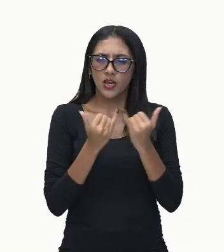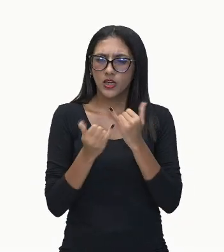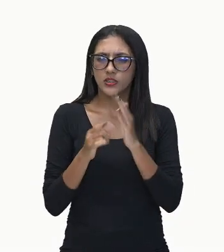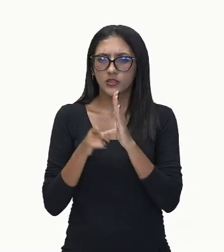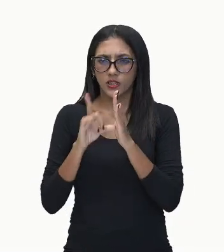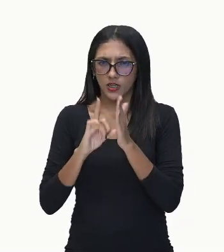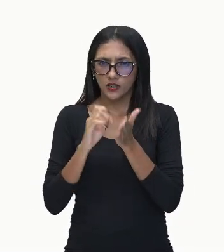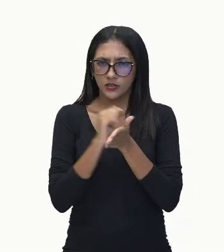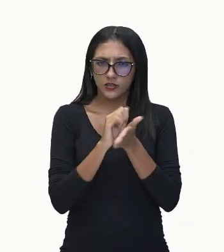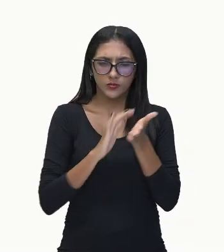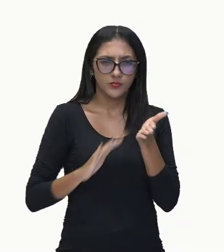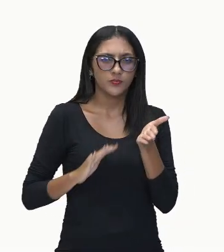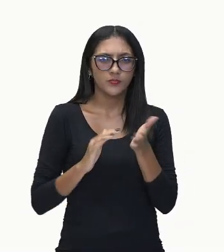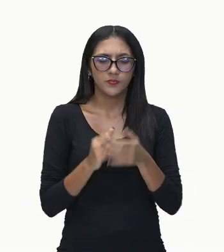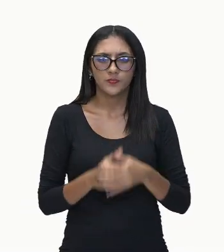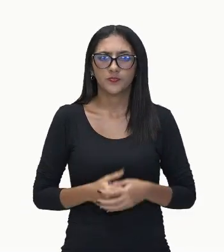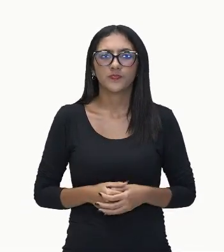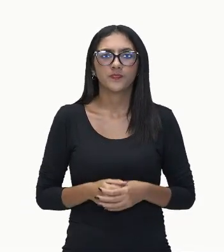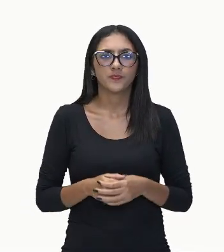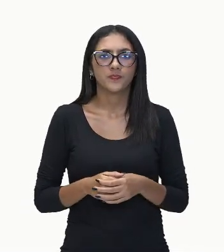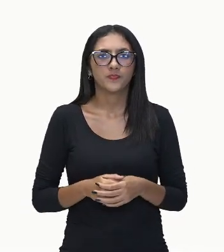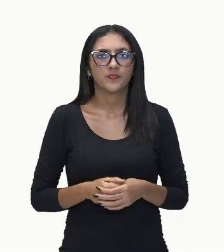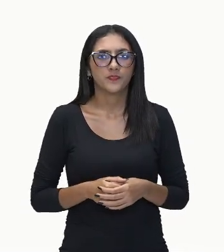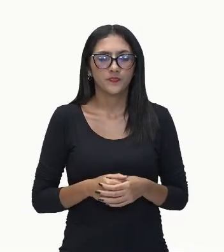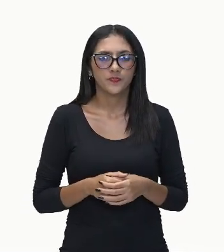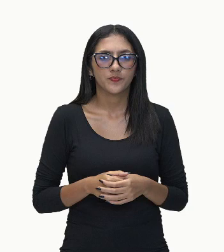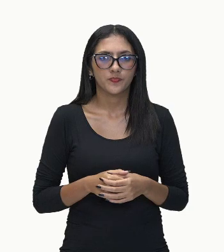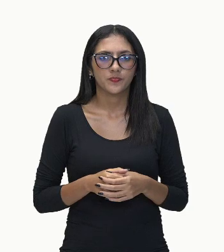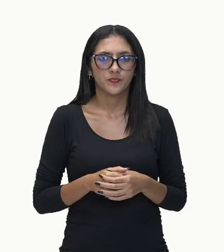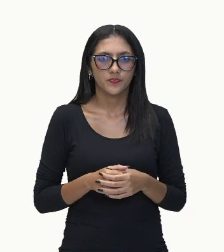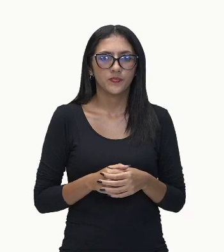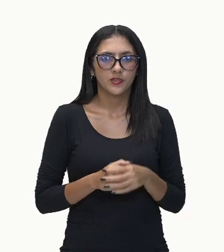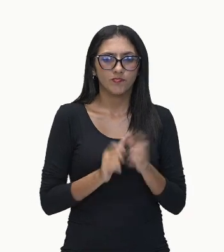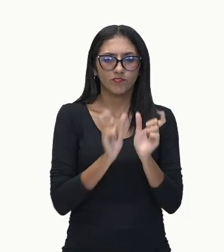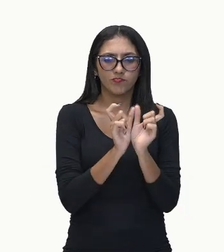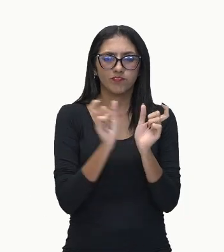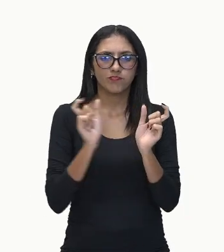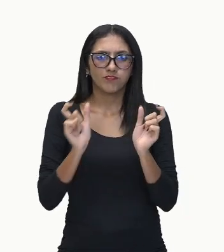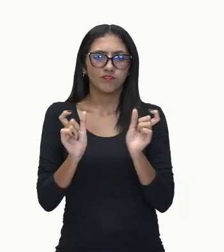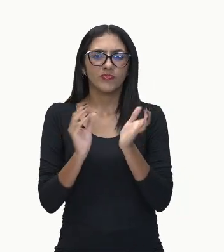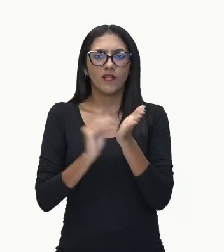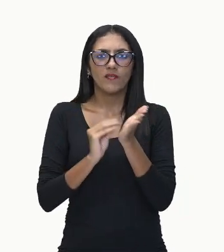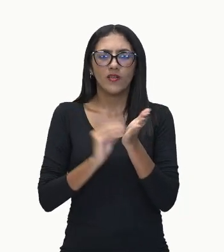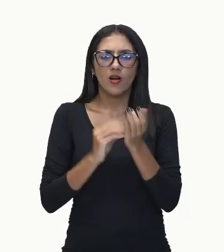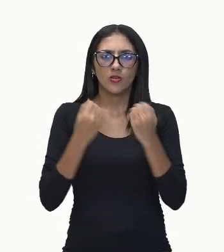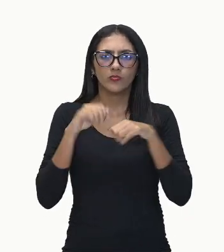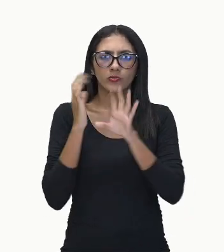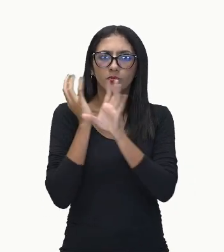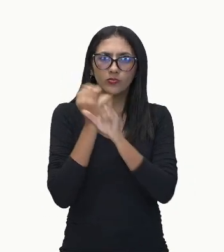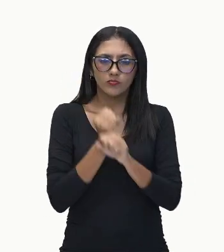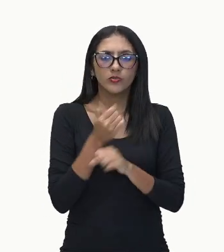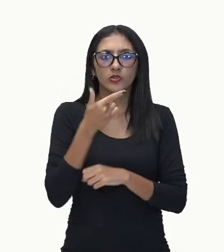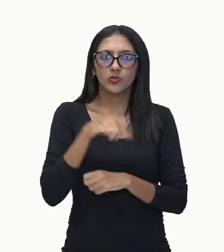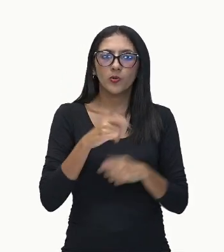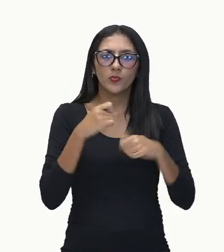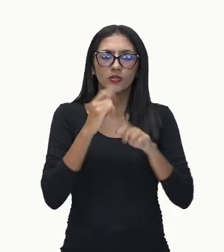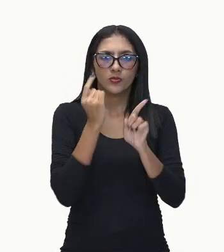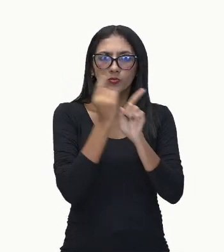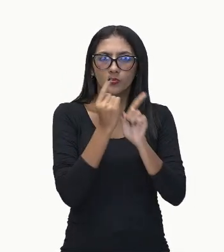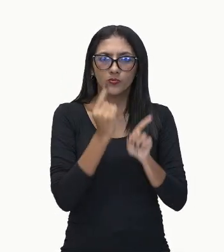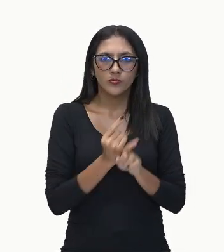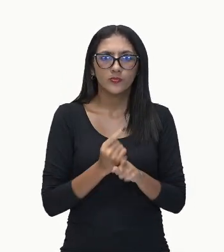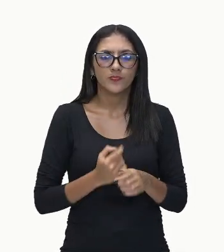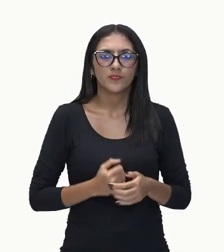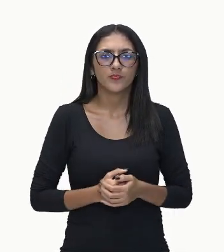né É pra gente praticar mesmo diz assim ó complete as lacunas para que a equação seja satisfeita novamente ele quer que a gente descubra esse